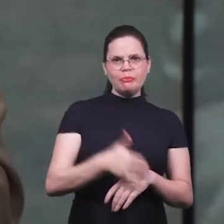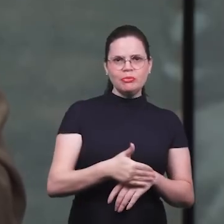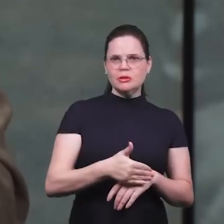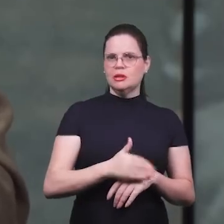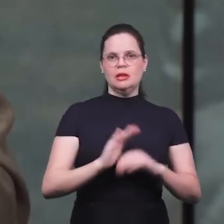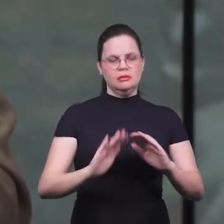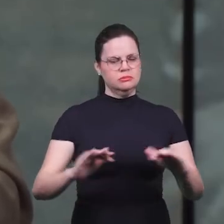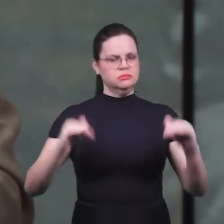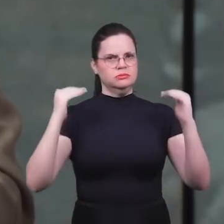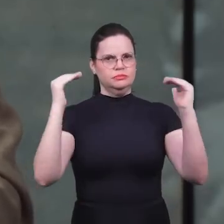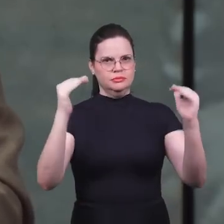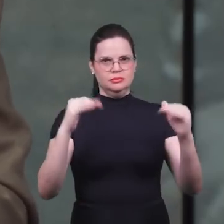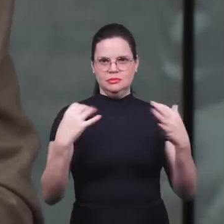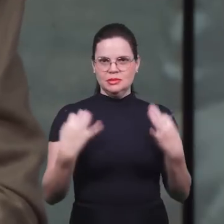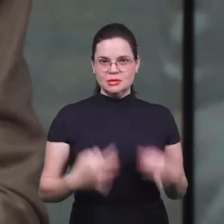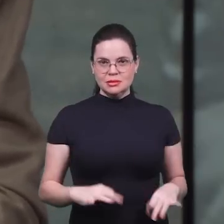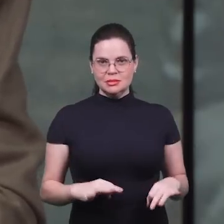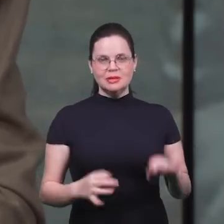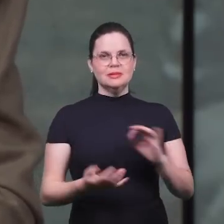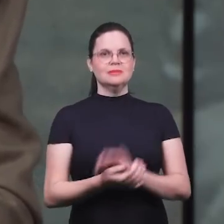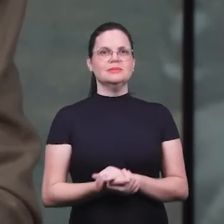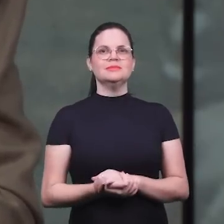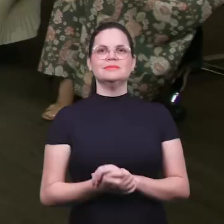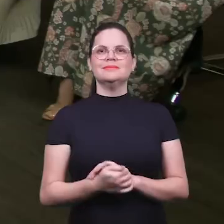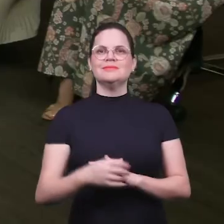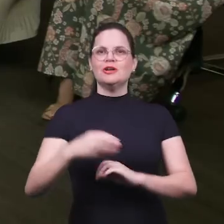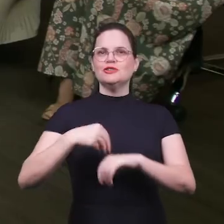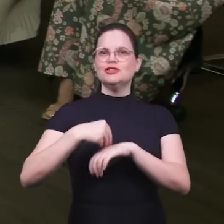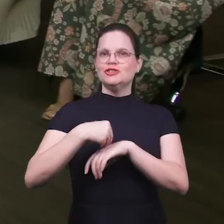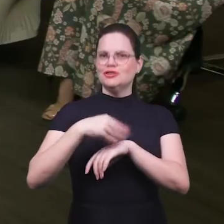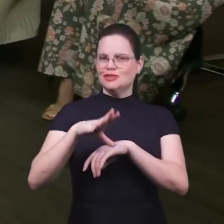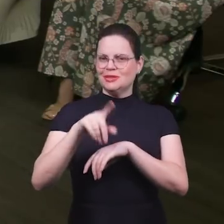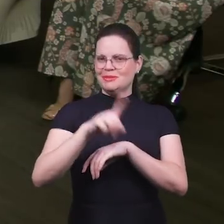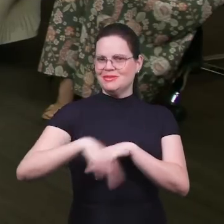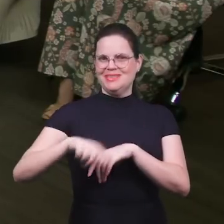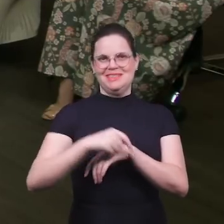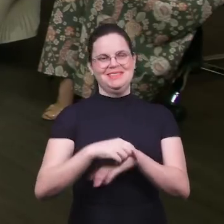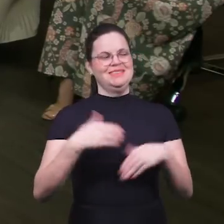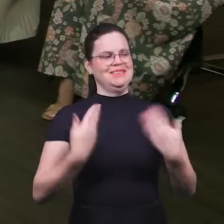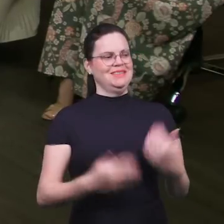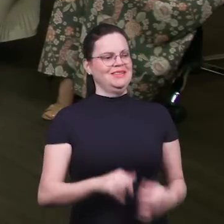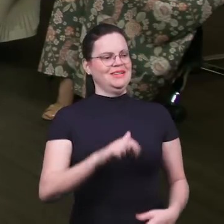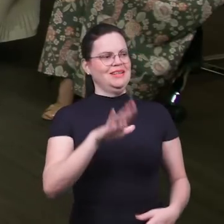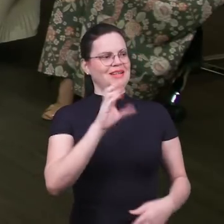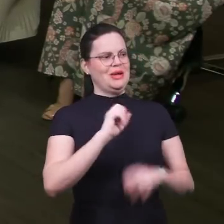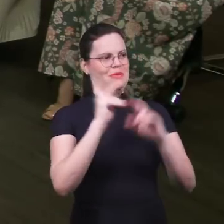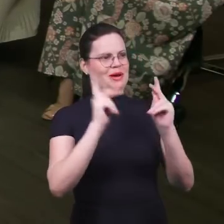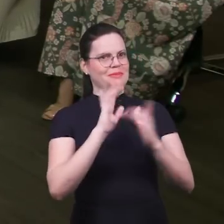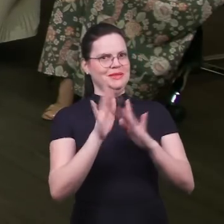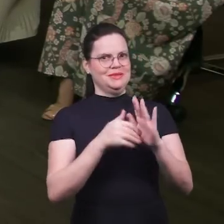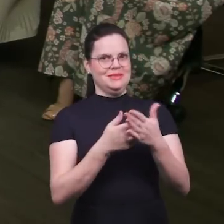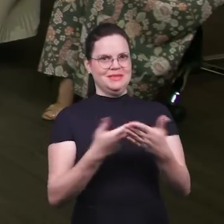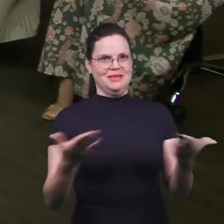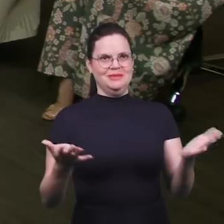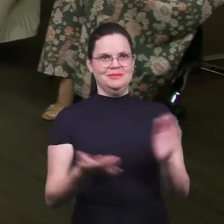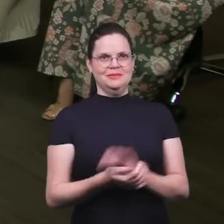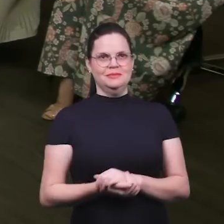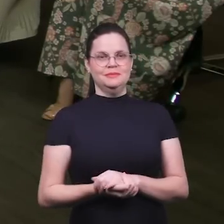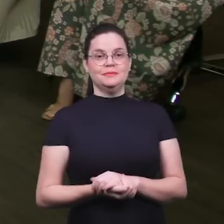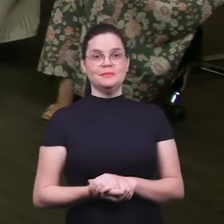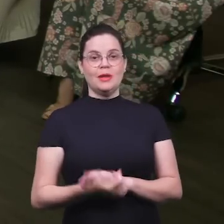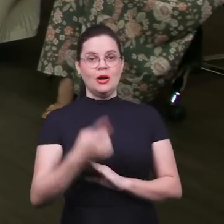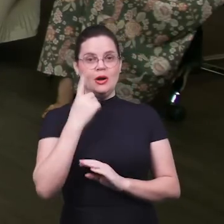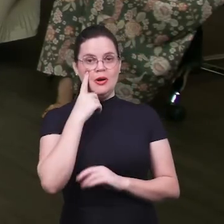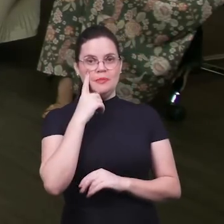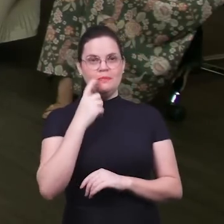tá certo? Então, fica a dica. Léo, meu querido amigo, Deus abençoe, a paz do Senhor. Amém, paz do Senhor. E